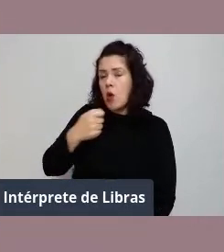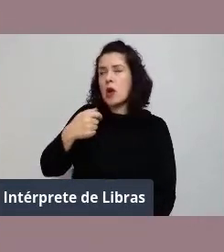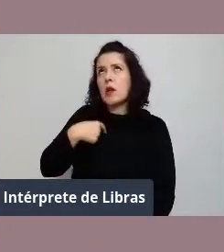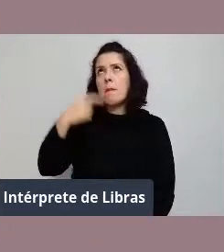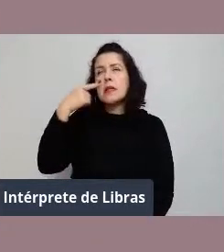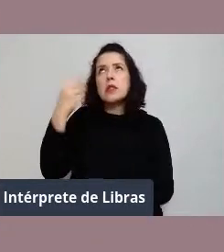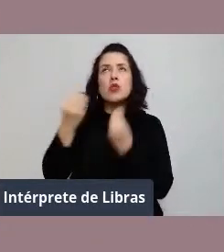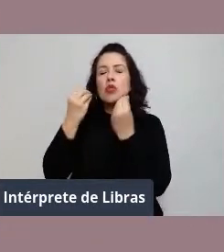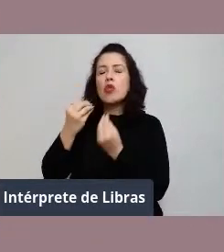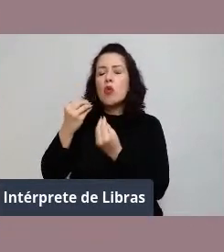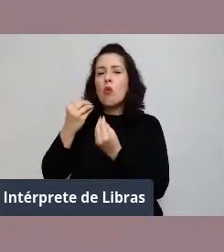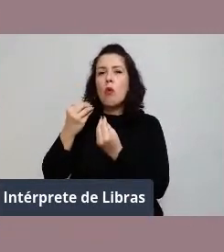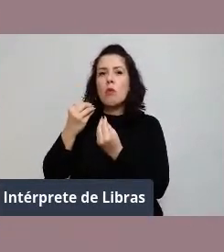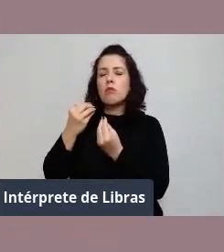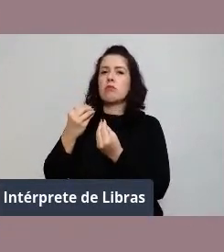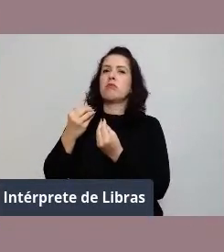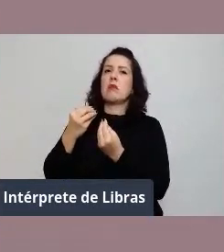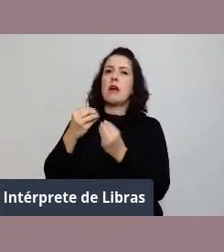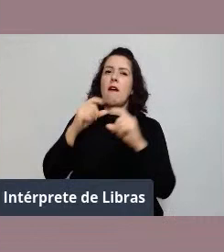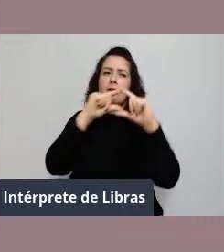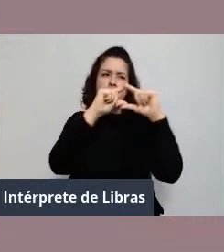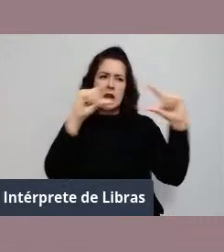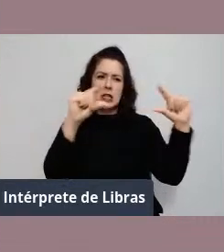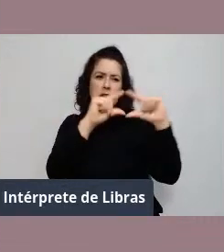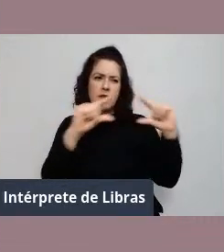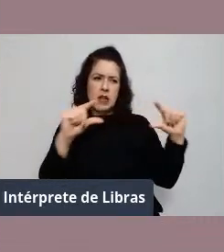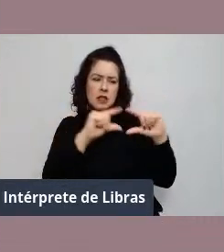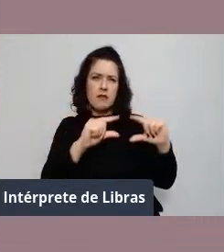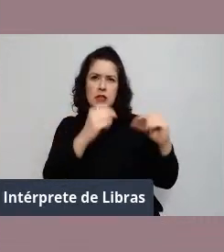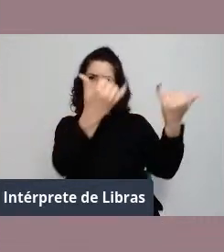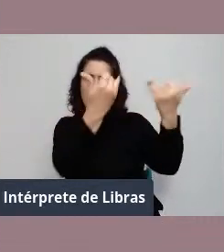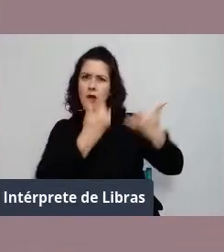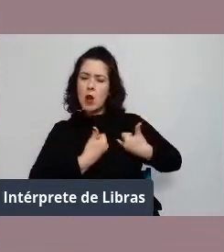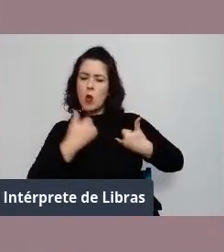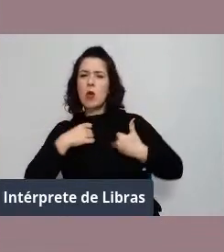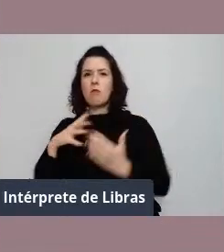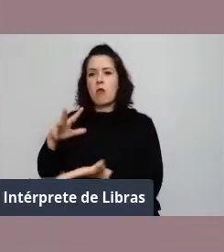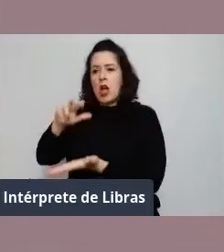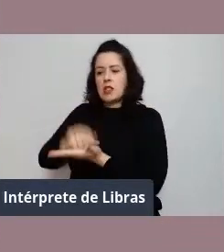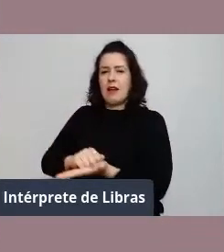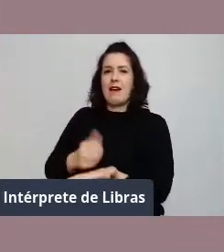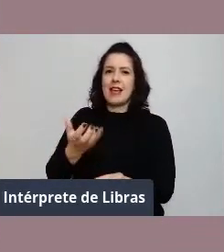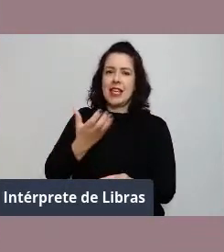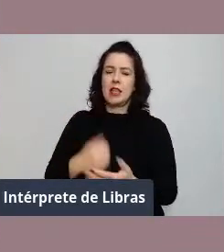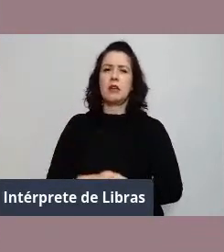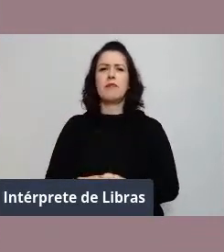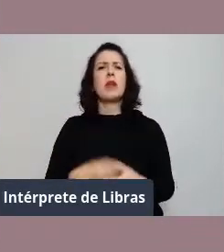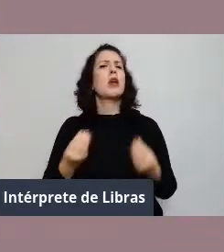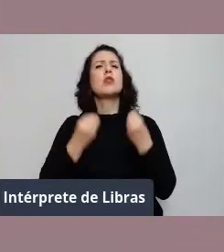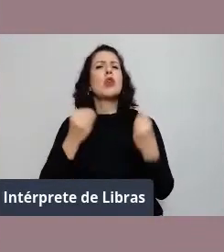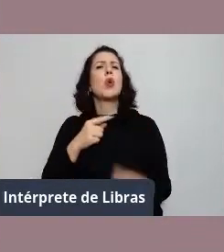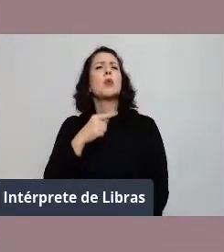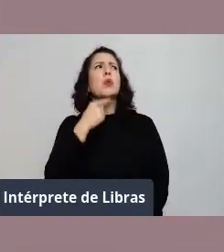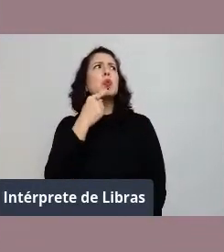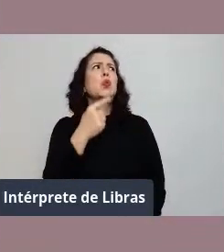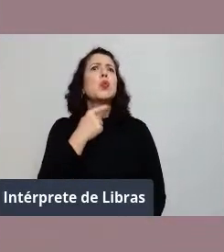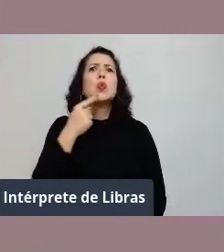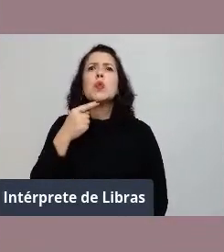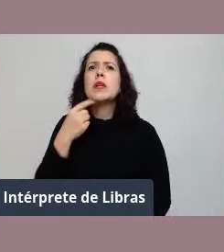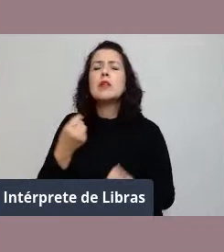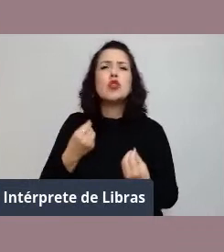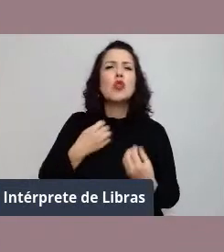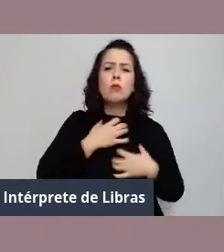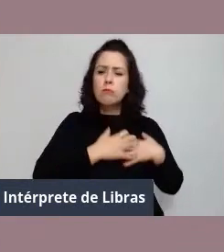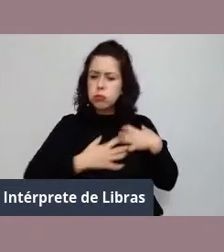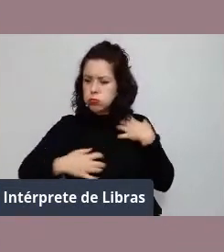fiel possível as frases que eu acabara de ouvir. Já começava a duvidar do turbilhão emocional